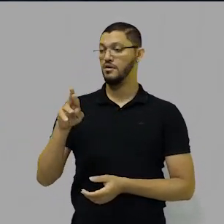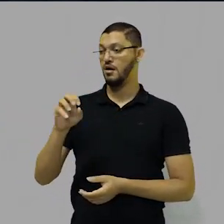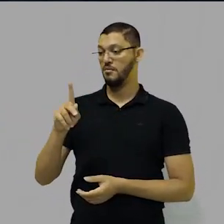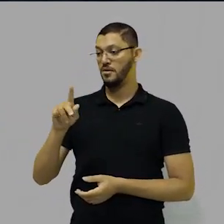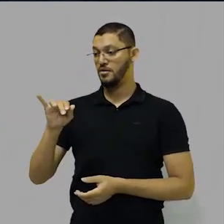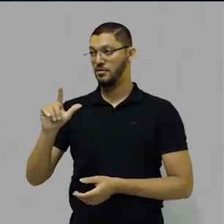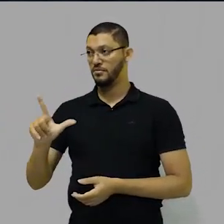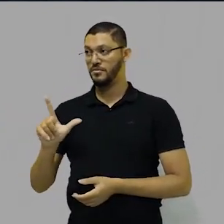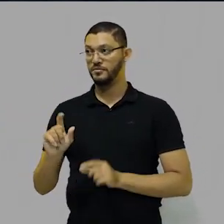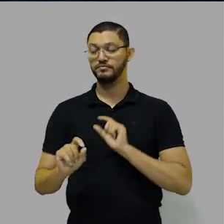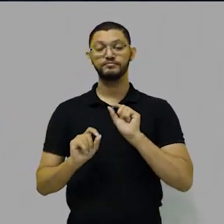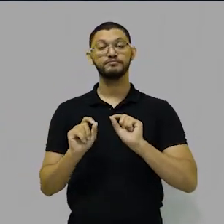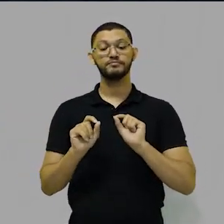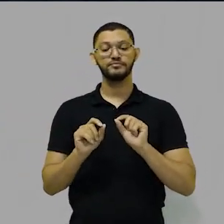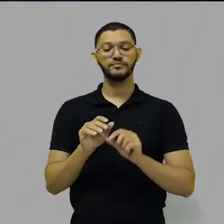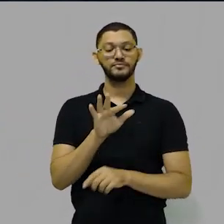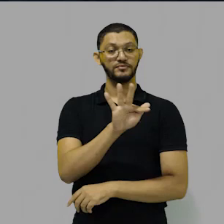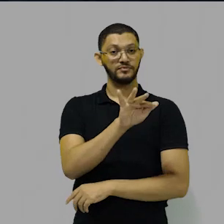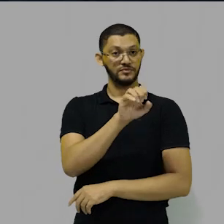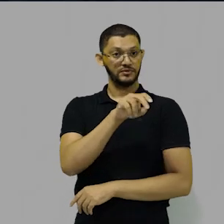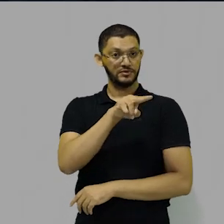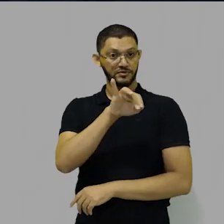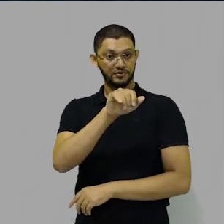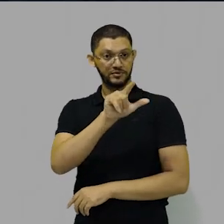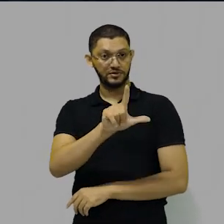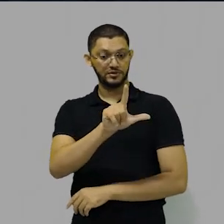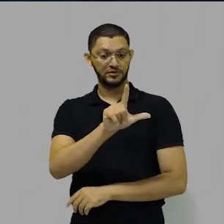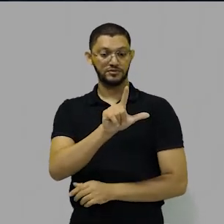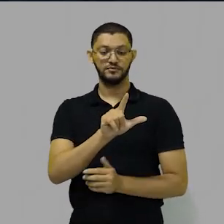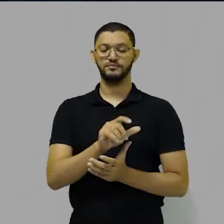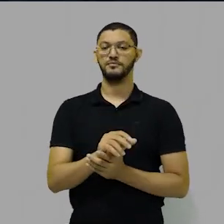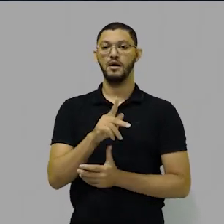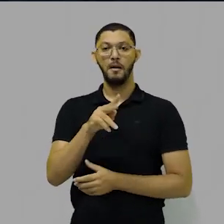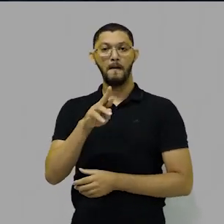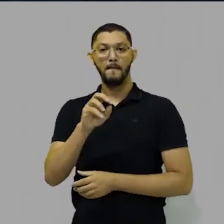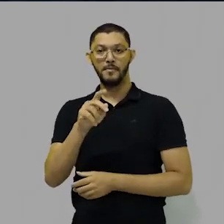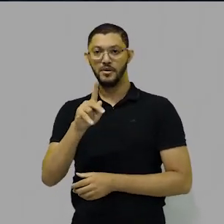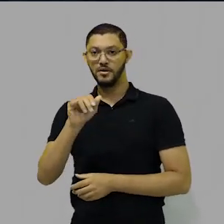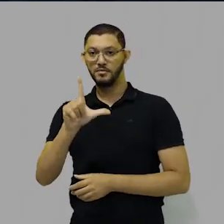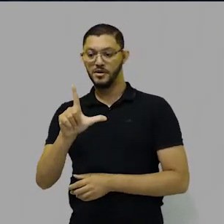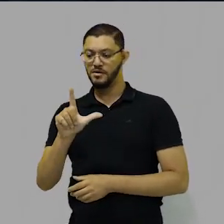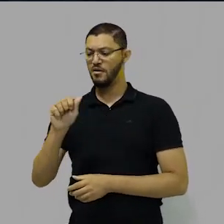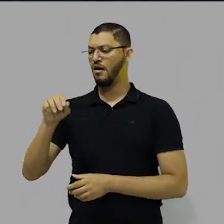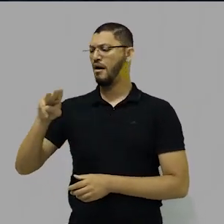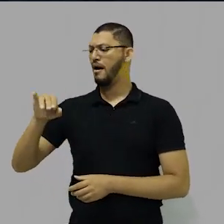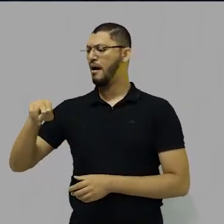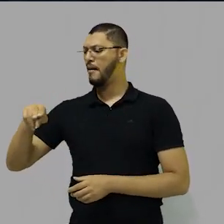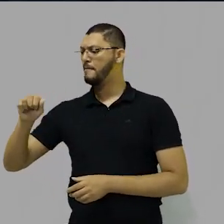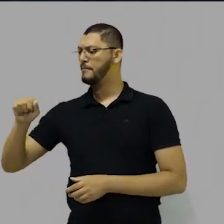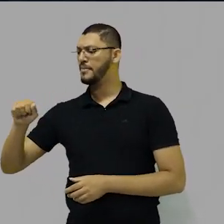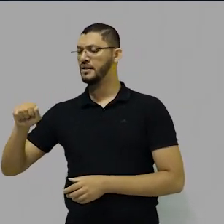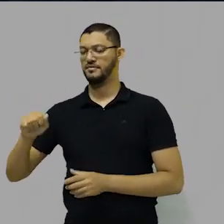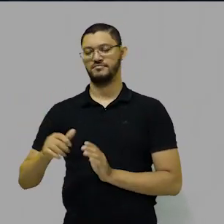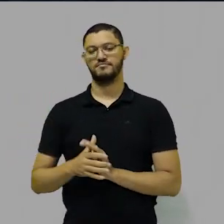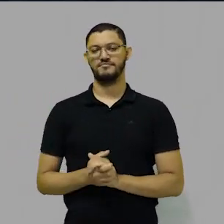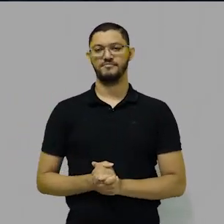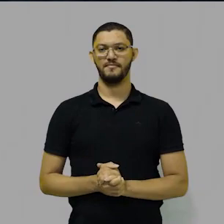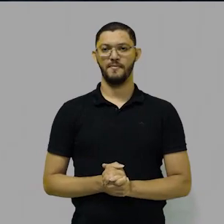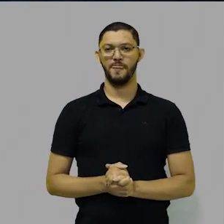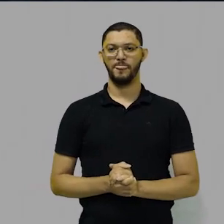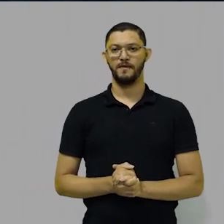propil. Quem vem primeiro? Fenil. Então, fenil, propil, amina ou